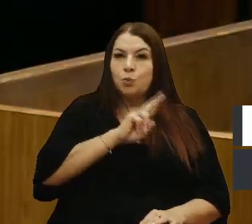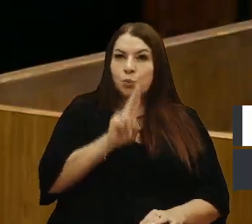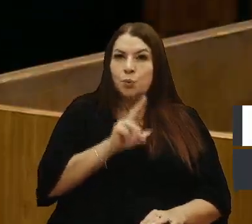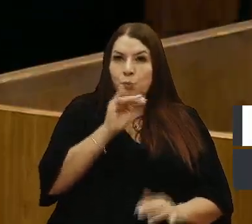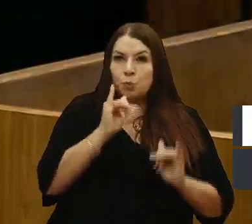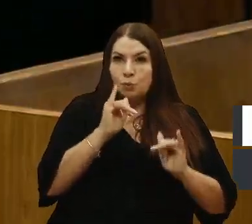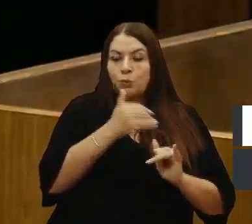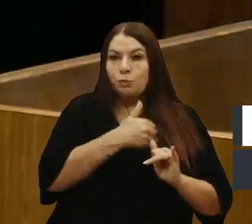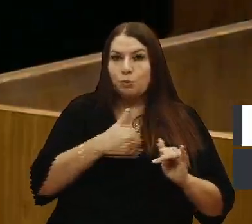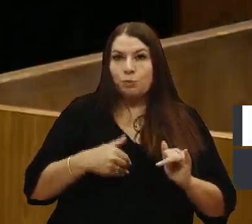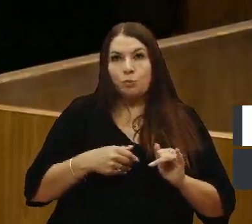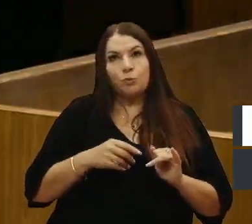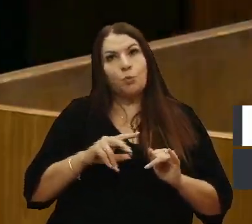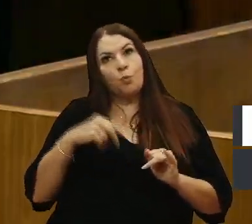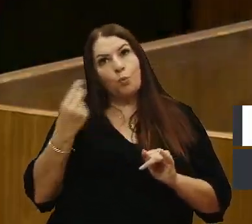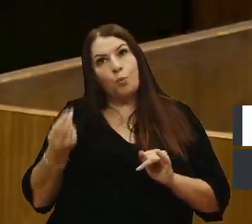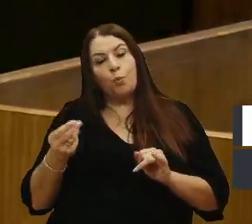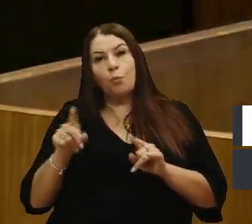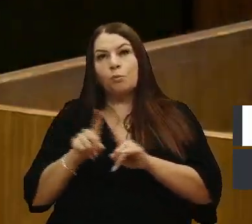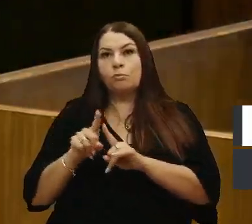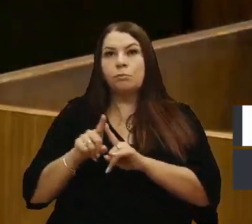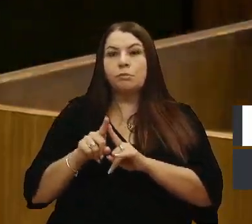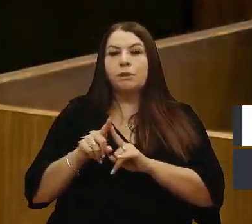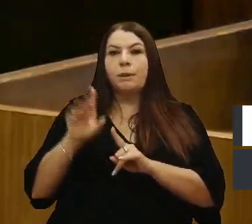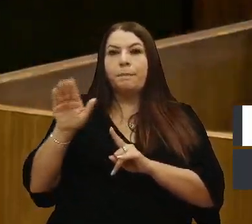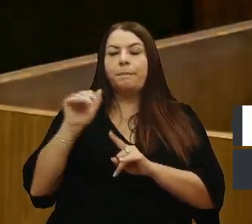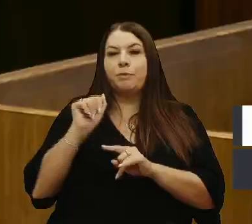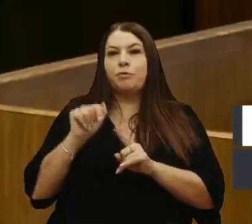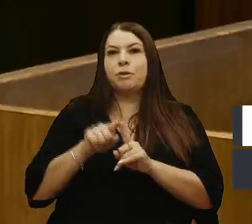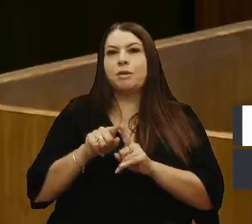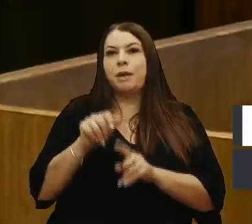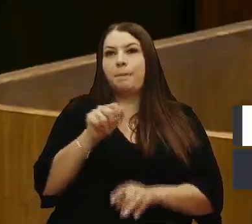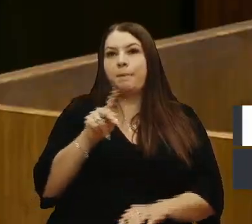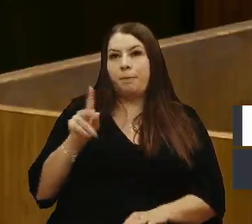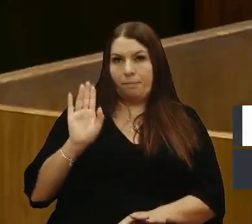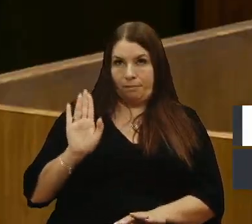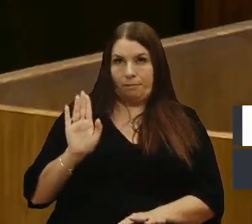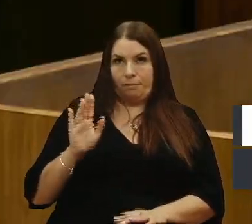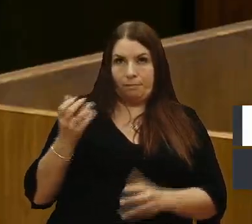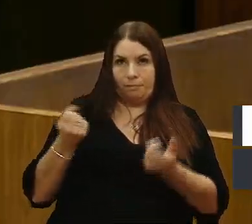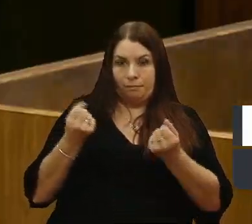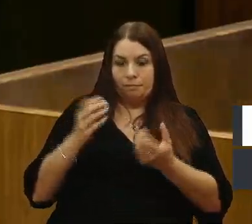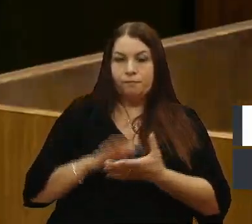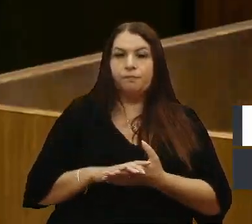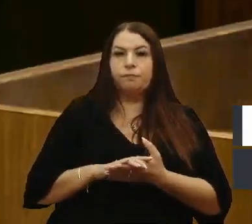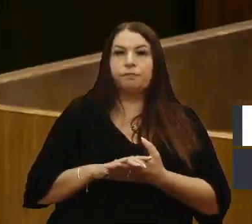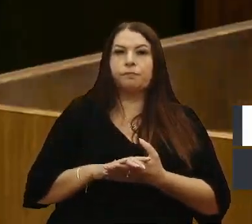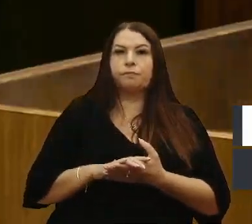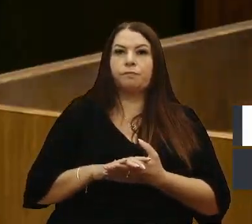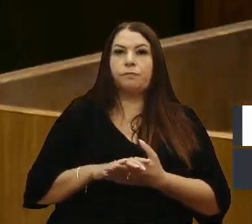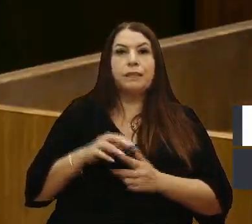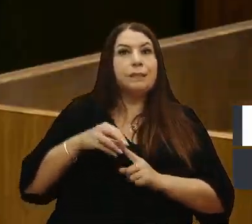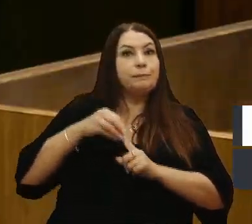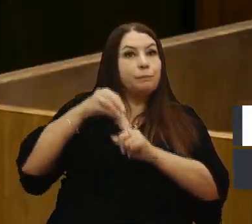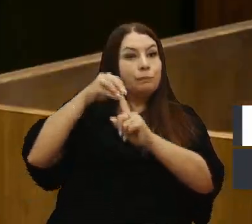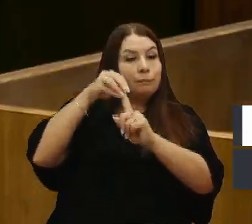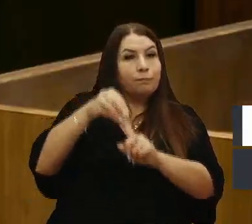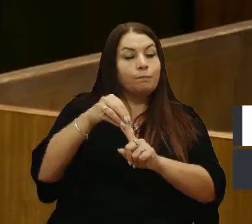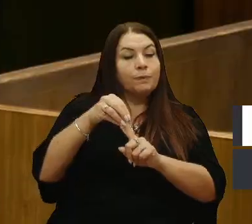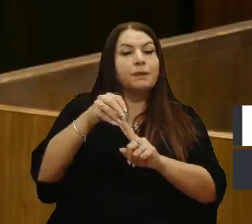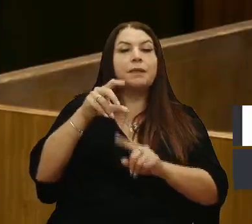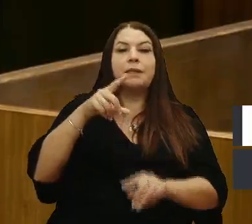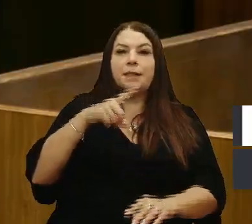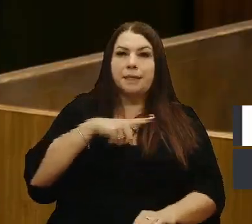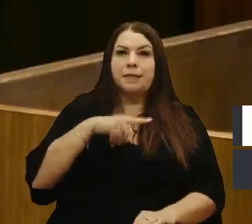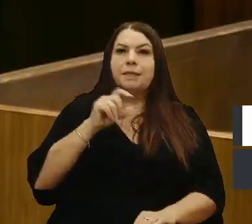transporte público ao invés da necessidade de ter que recorrer ao transporte aplicativo. A prioridade tem